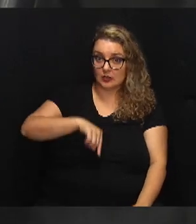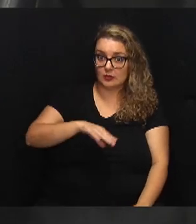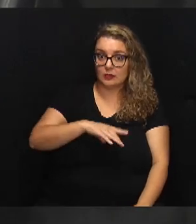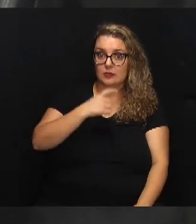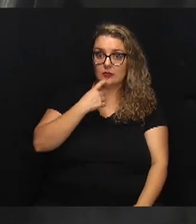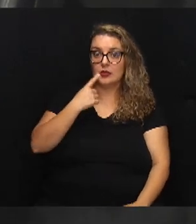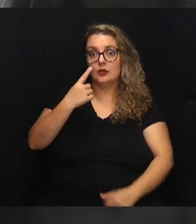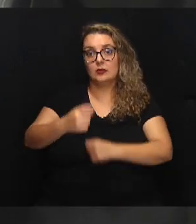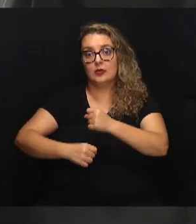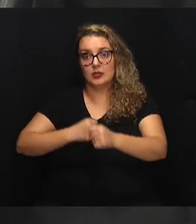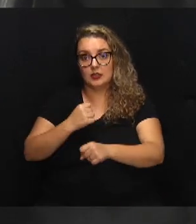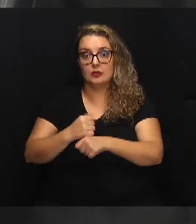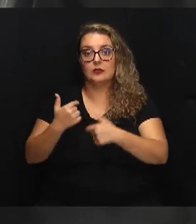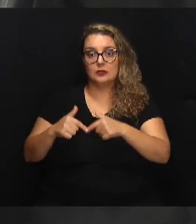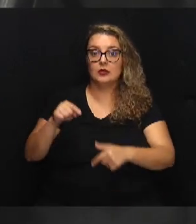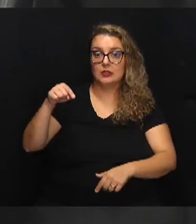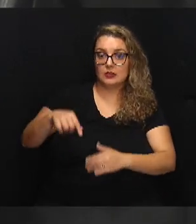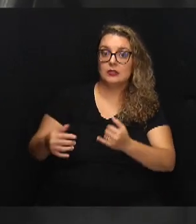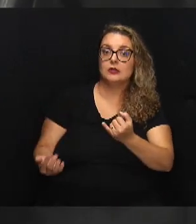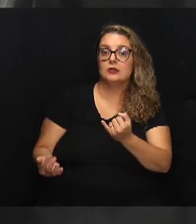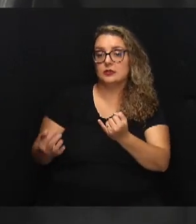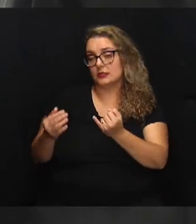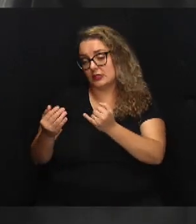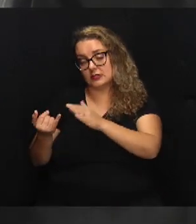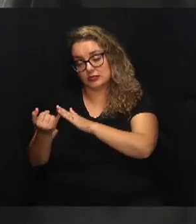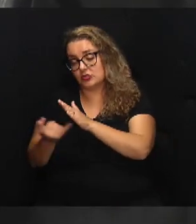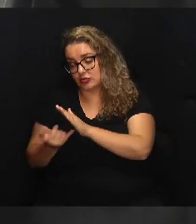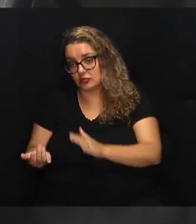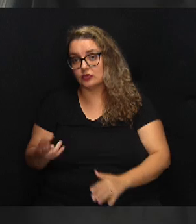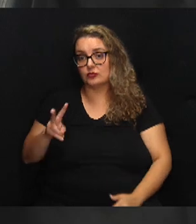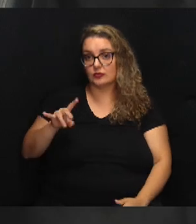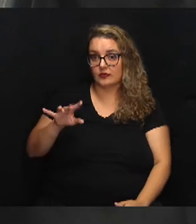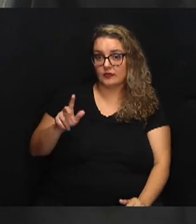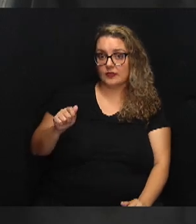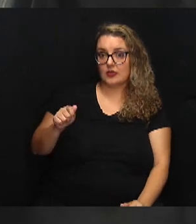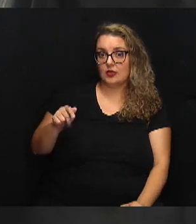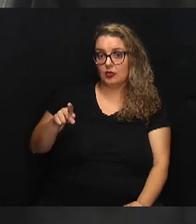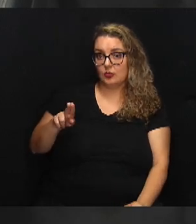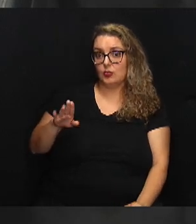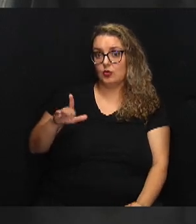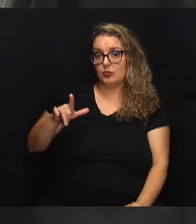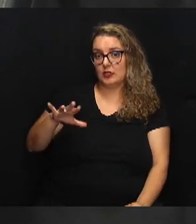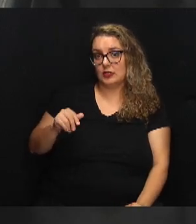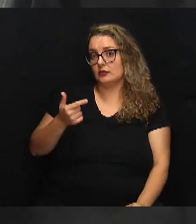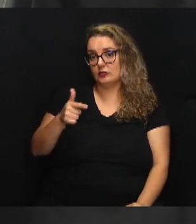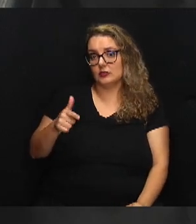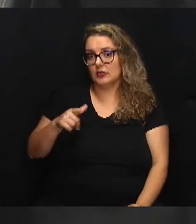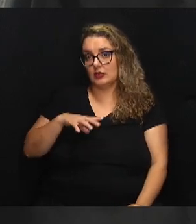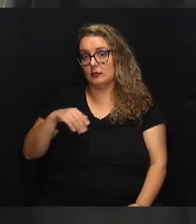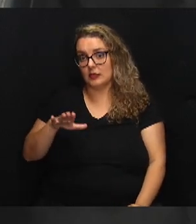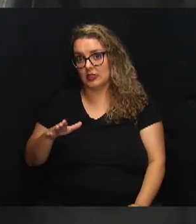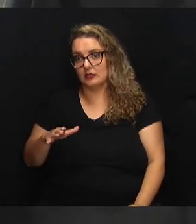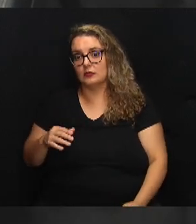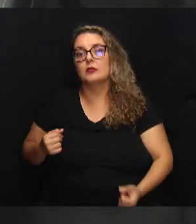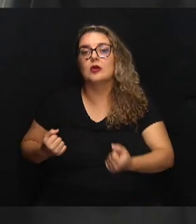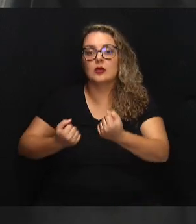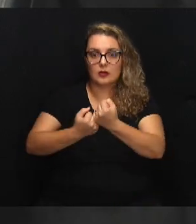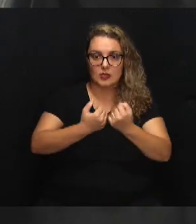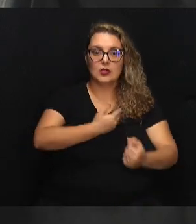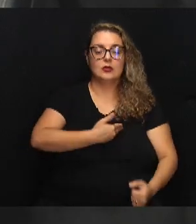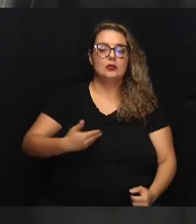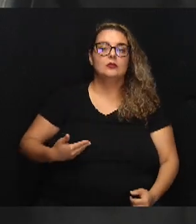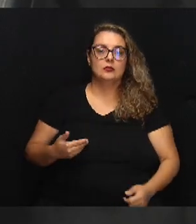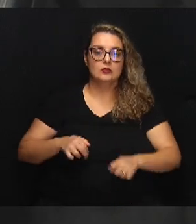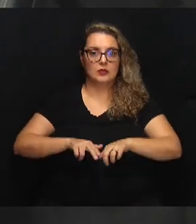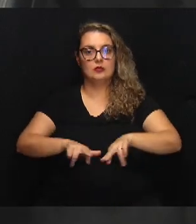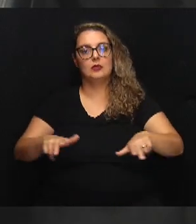1 ano em São Paulo, nesse instituto, Via Pública, que era um instituto já não existe mais, mas era um instituto de apoio aos governos, né? Então a